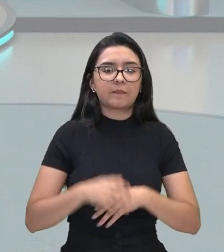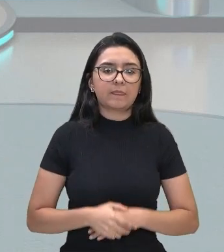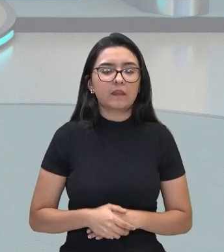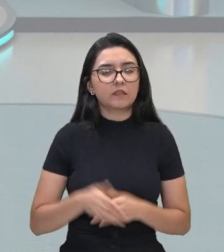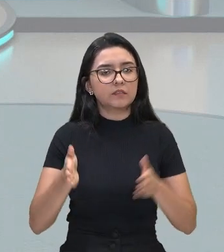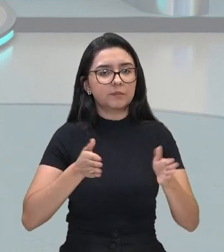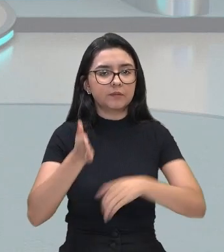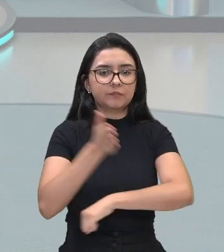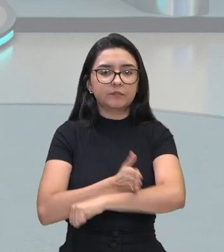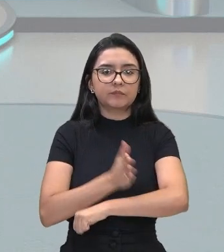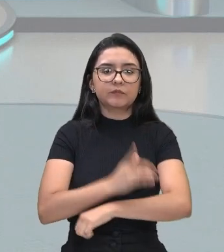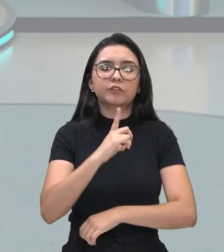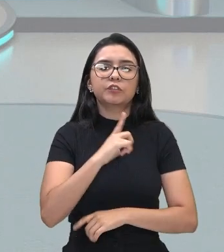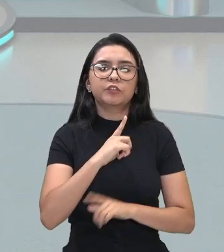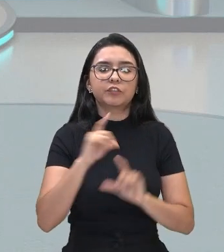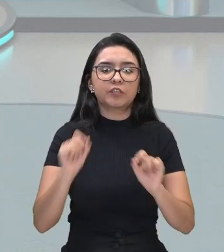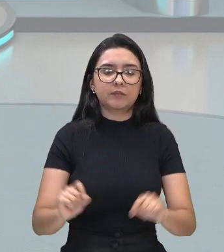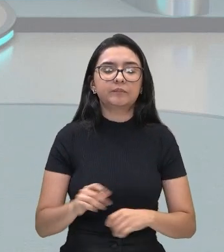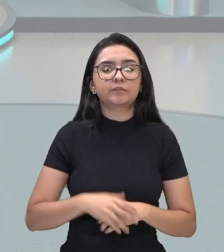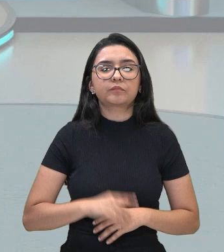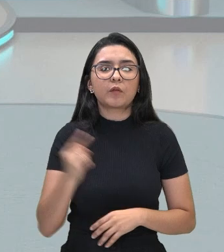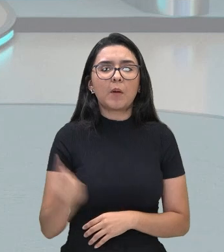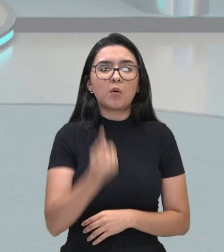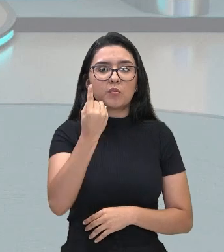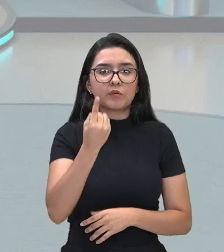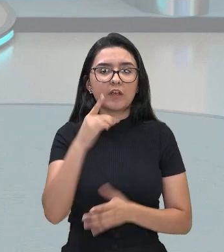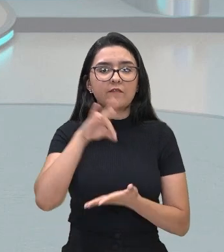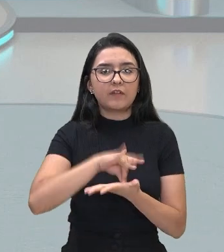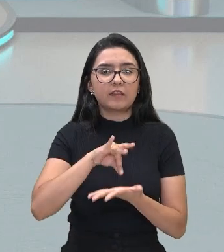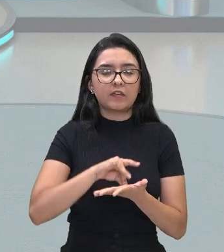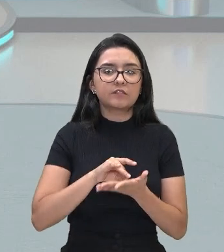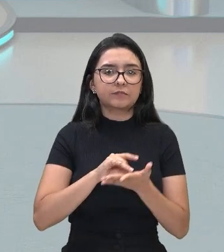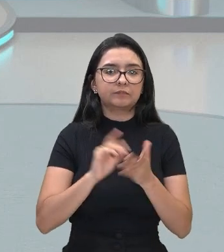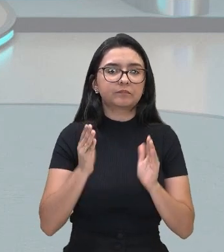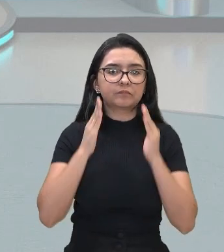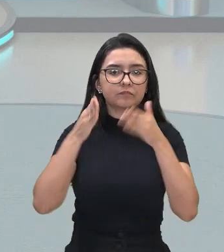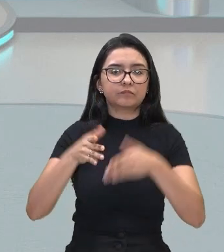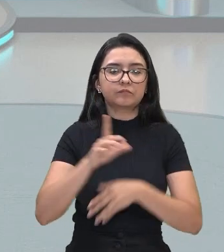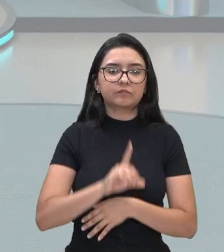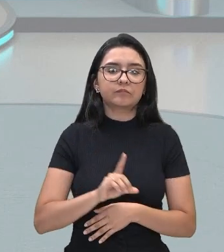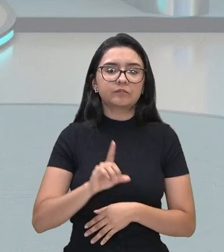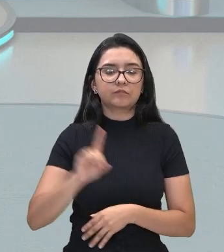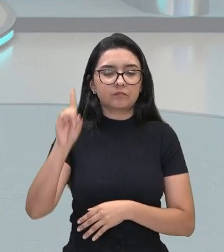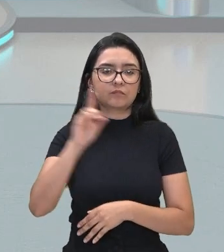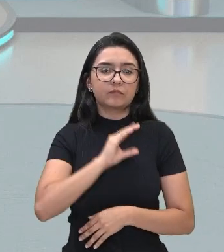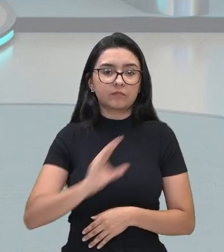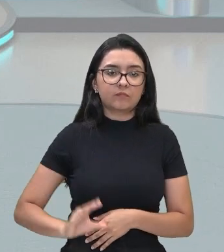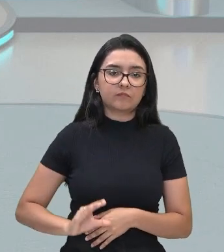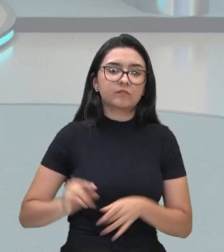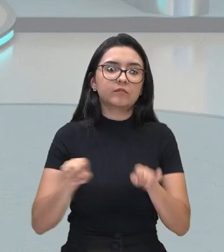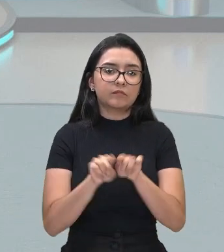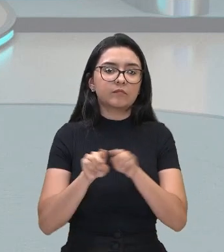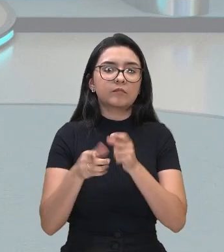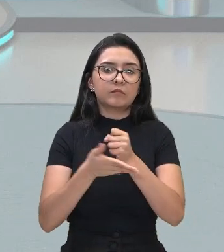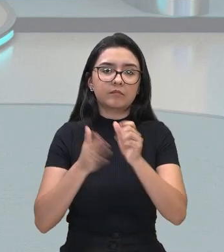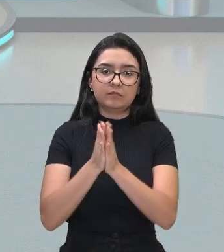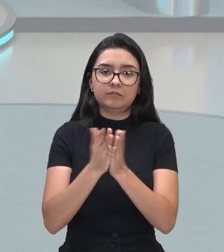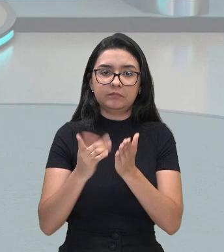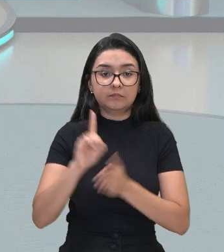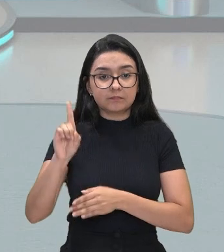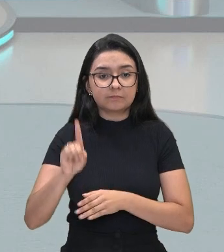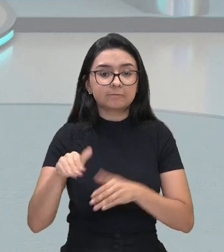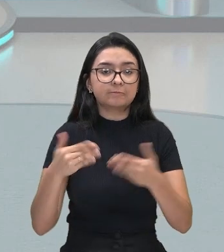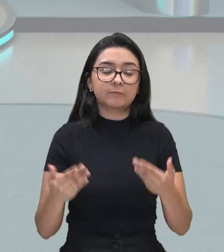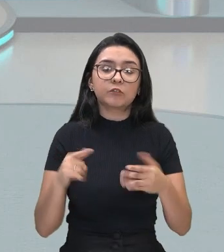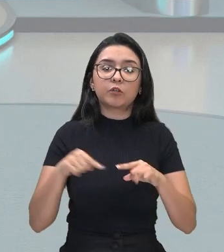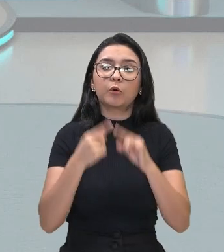onde havia a existência de uma única verdade inspirada em Cristo e nos preceitos da Bíblia. Segundo o